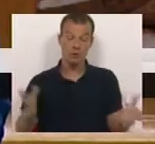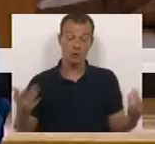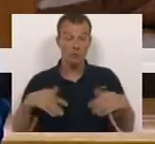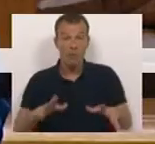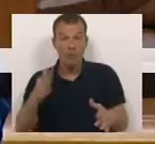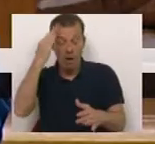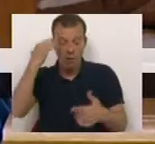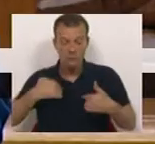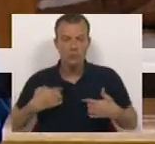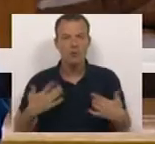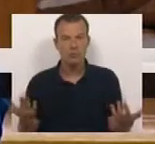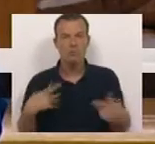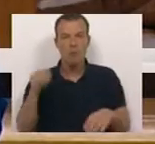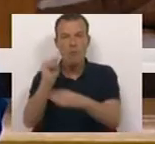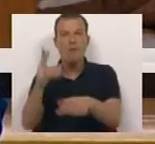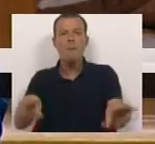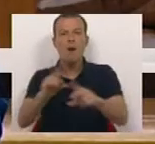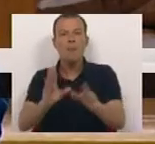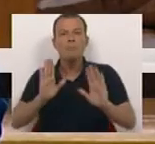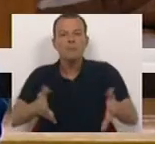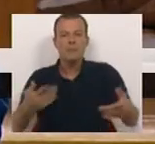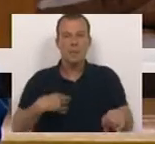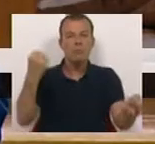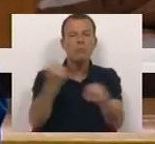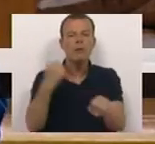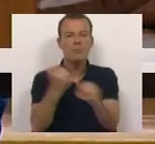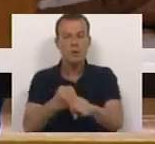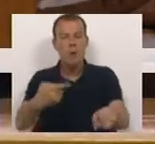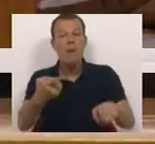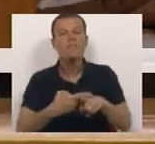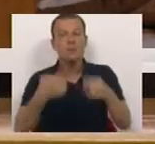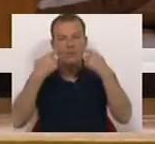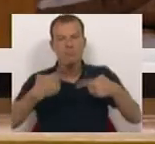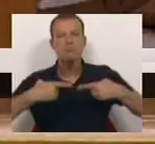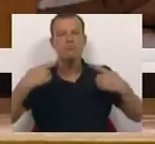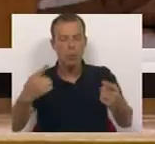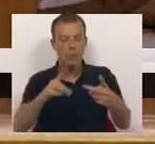mesmo nós consideramos que o novo banco deve estar ao serviço do interesse público, deve estar